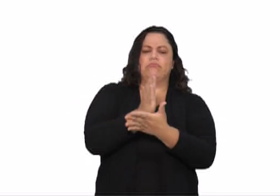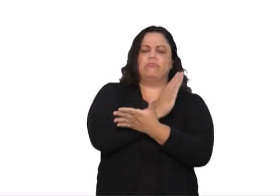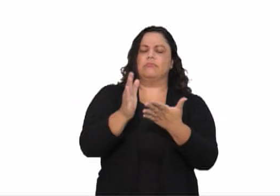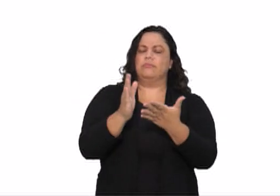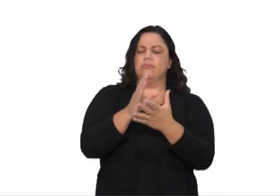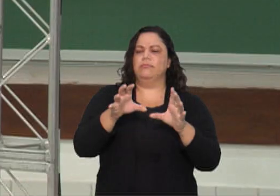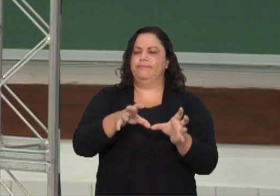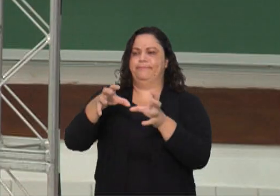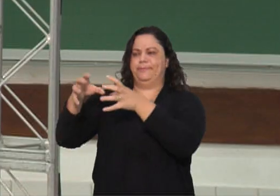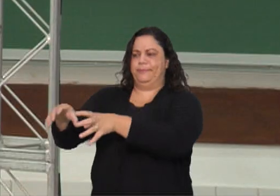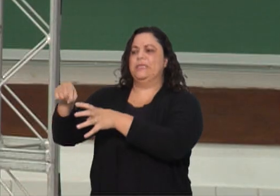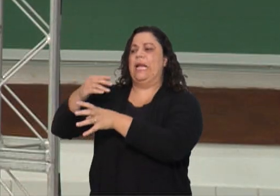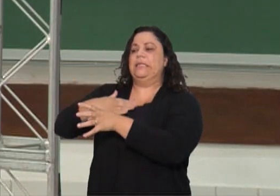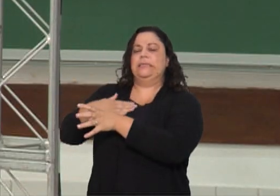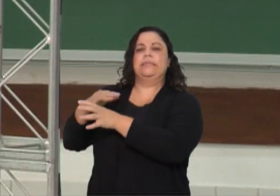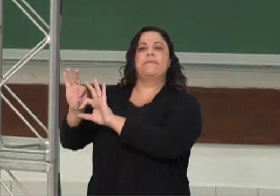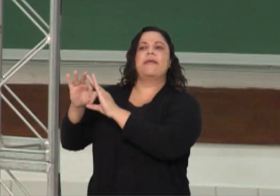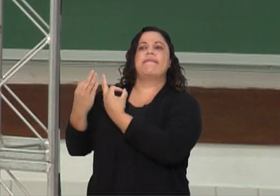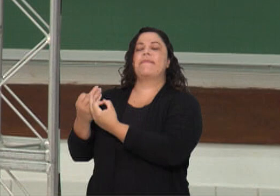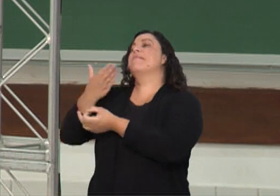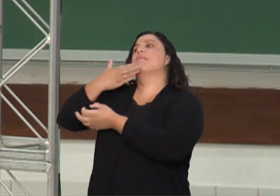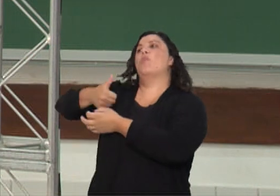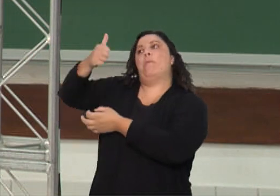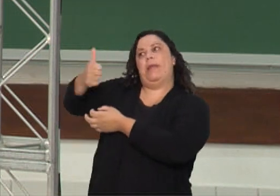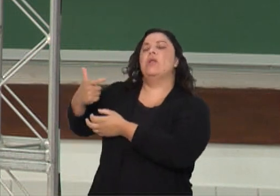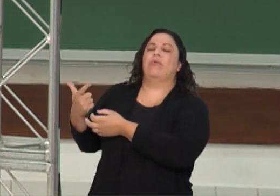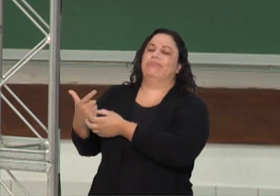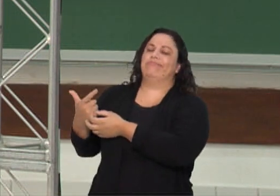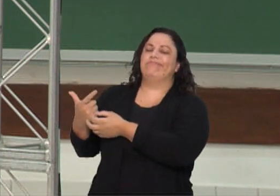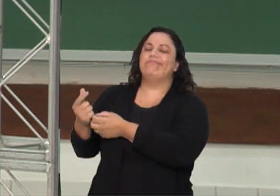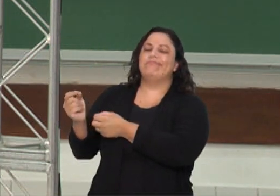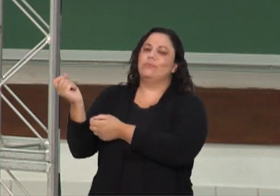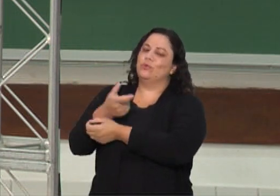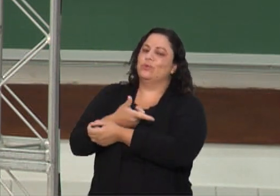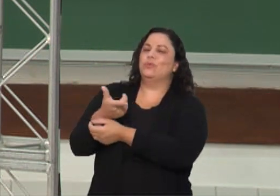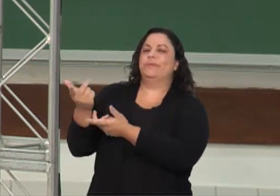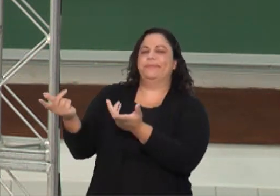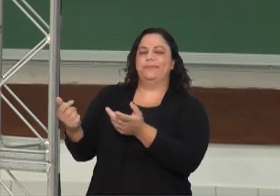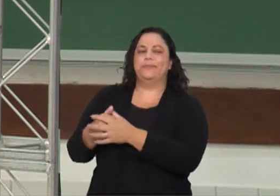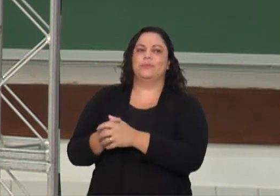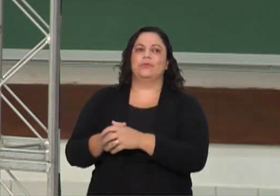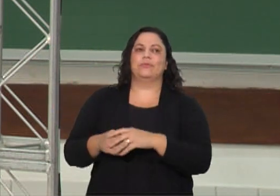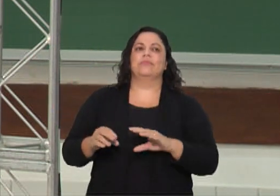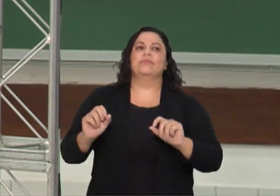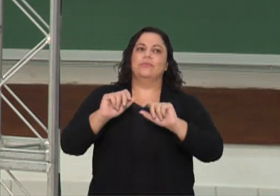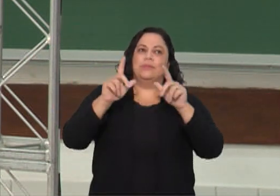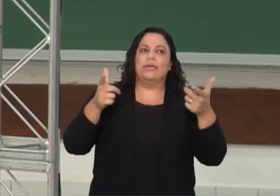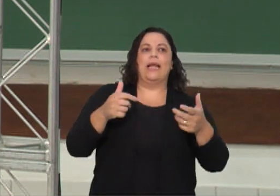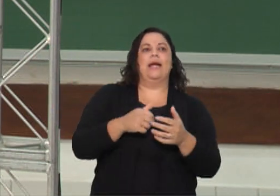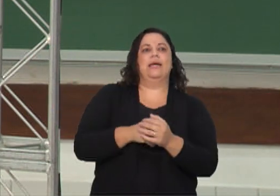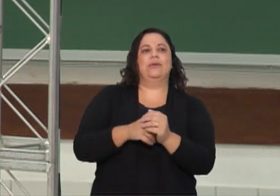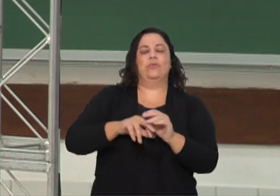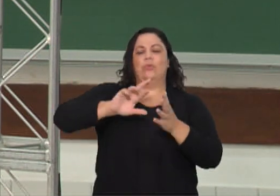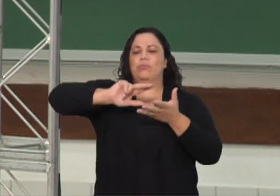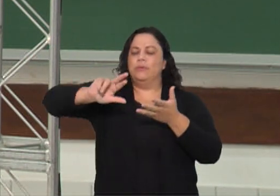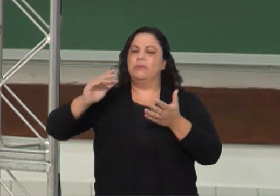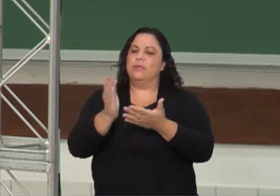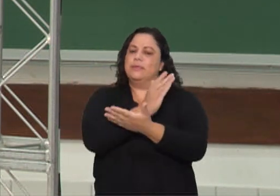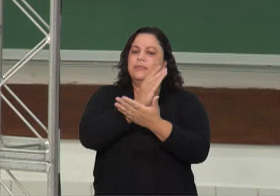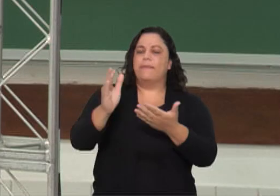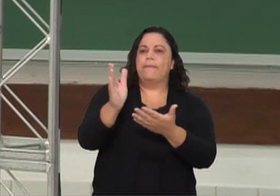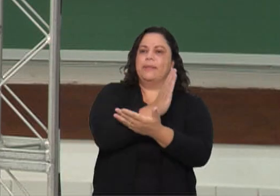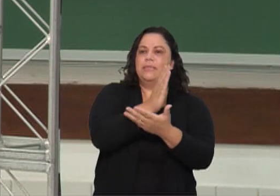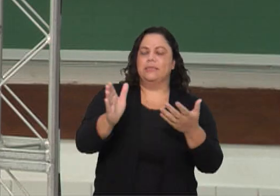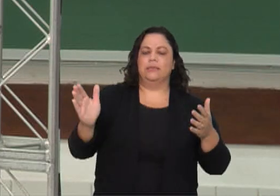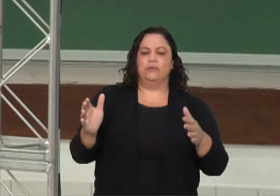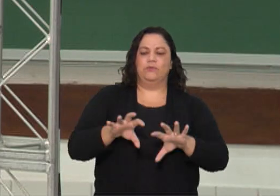ficou com a melhor terra do gênero. Os eupátridas ficaram com as margens das terras melhores também, ficaram com a parte dos pedaços